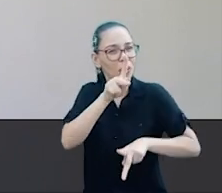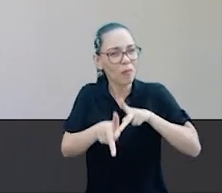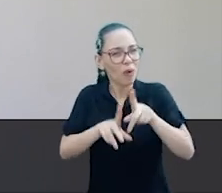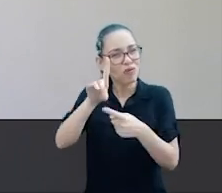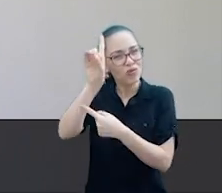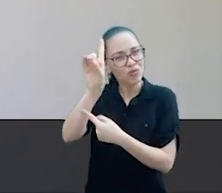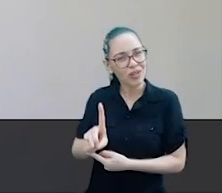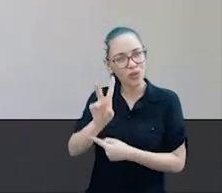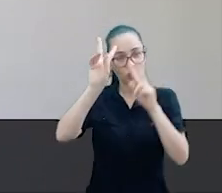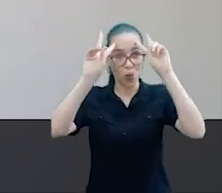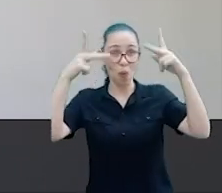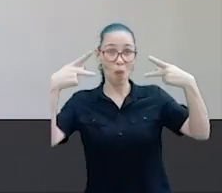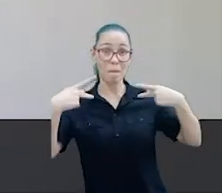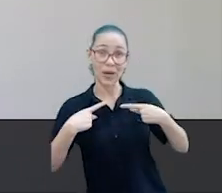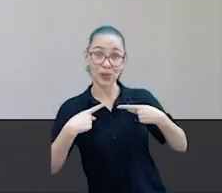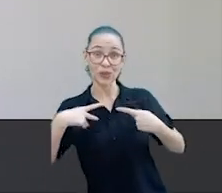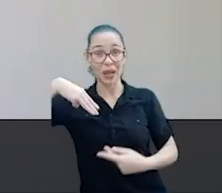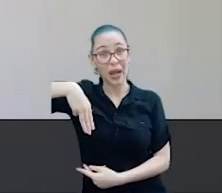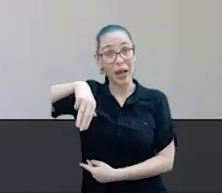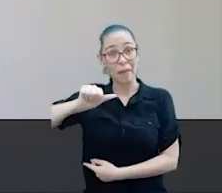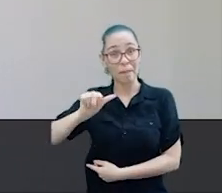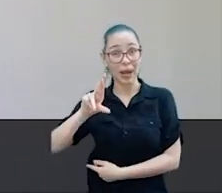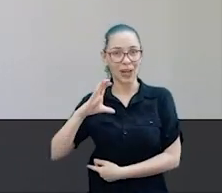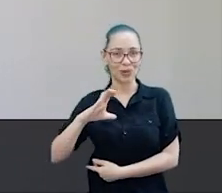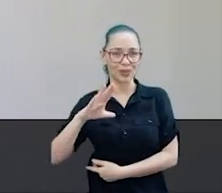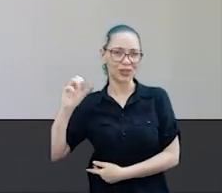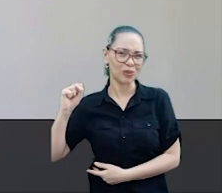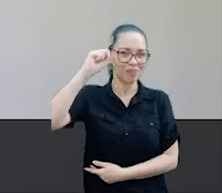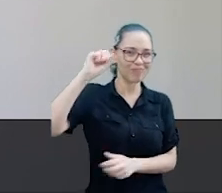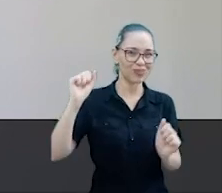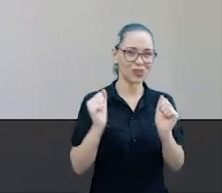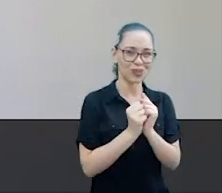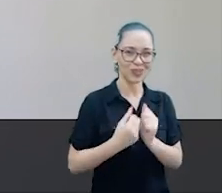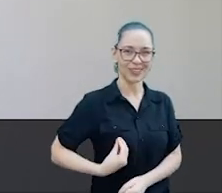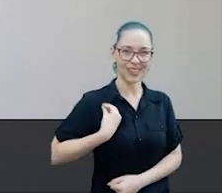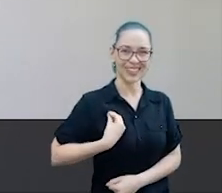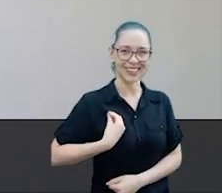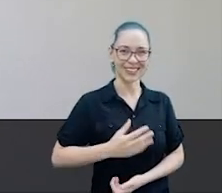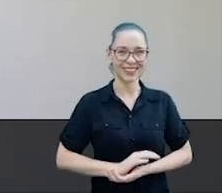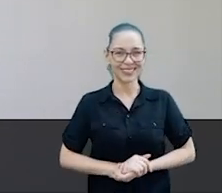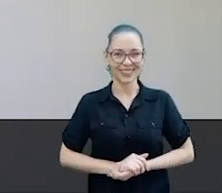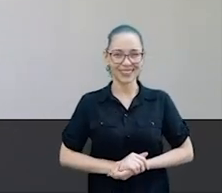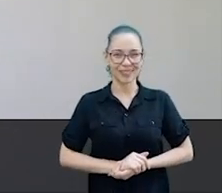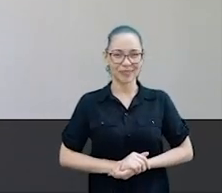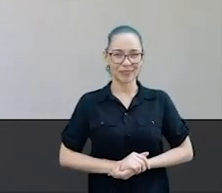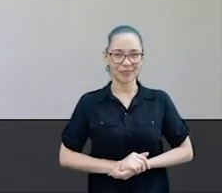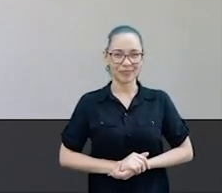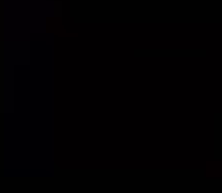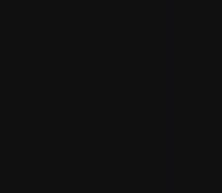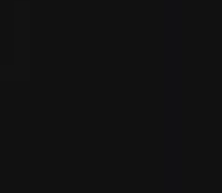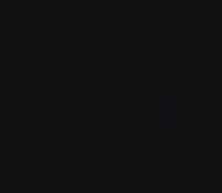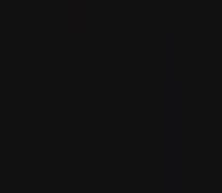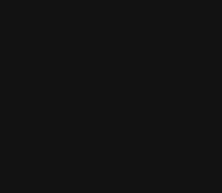Coutinho, Lima. Marcos Matraga, do Povo dos Direitos Humanos. Marcos Vinícius,